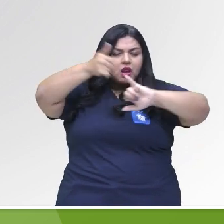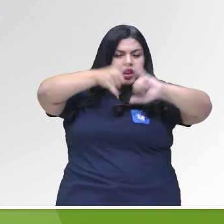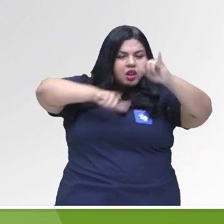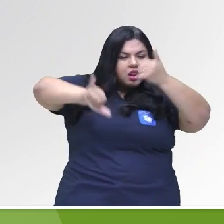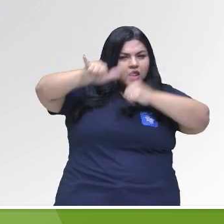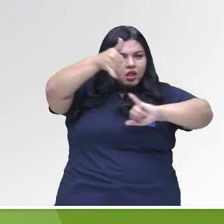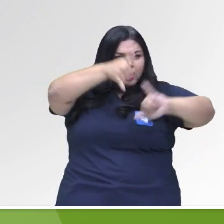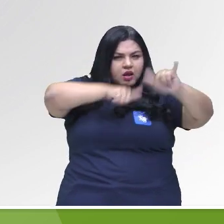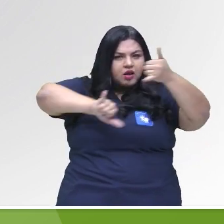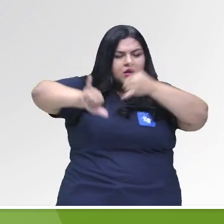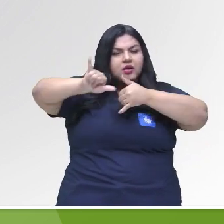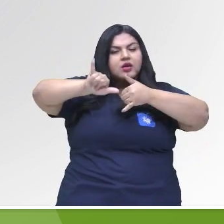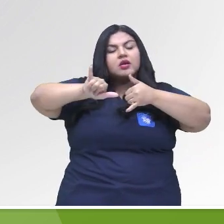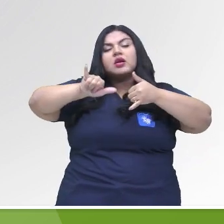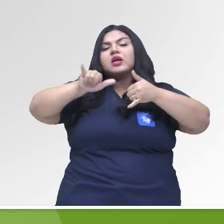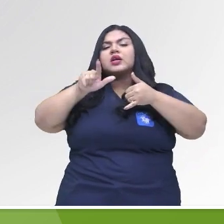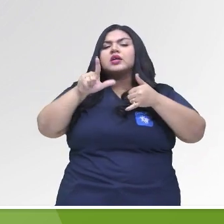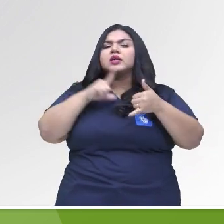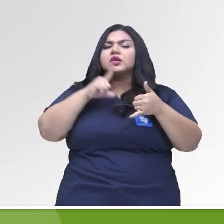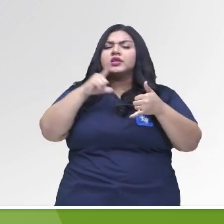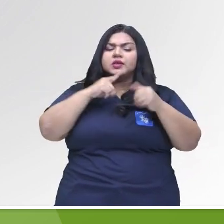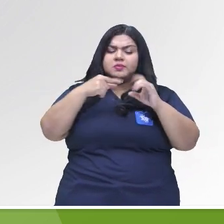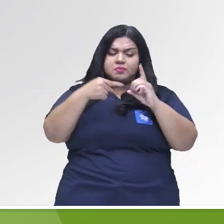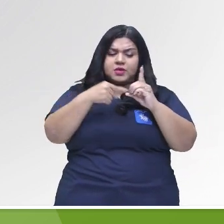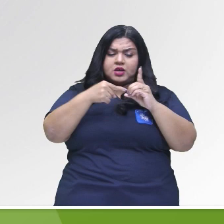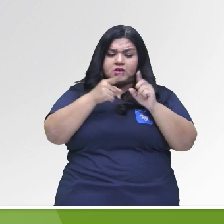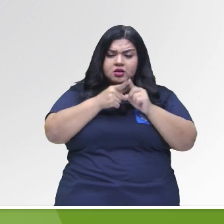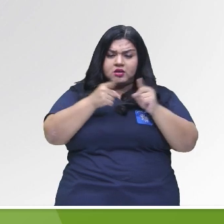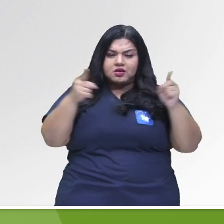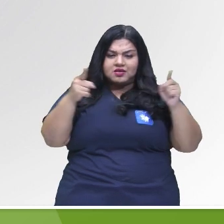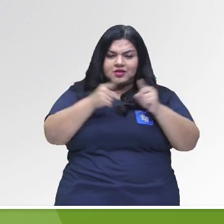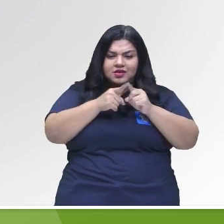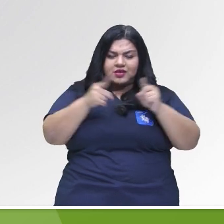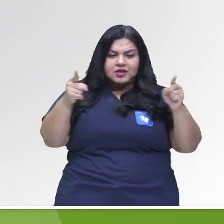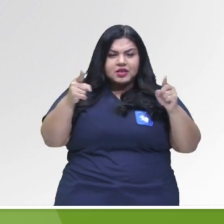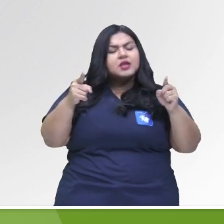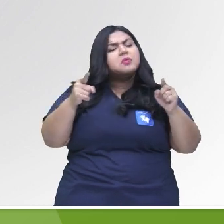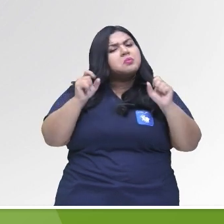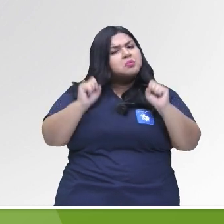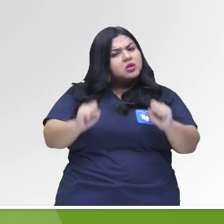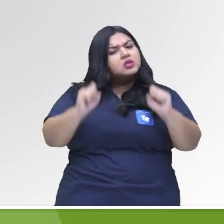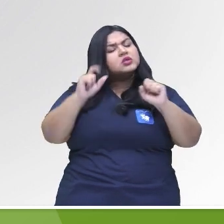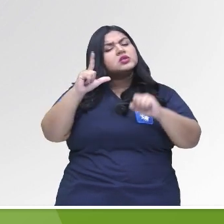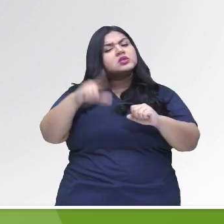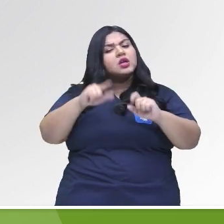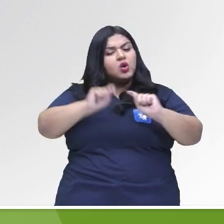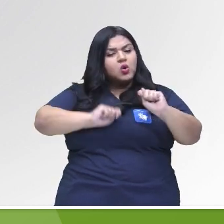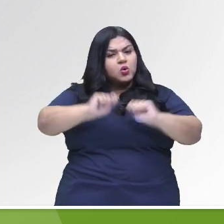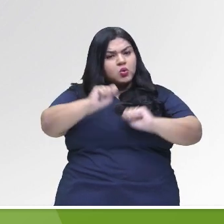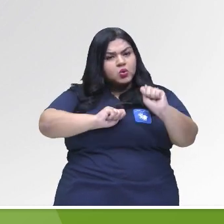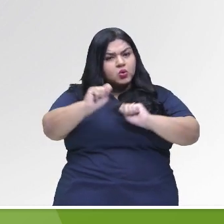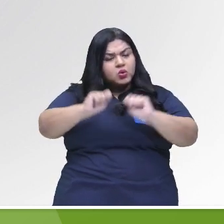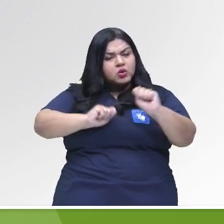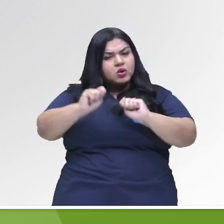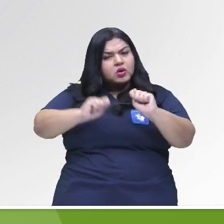tá? O tamanho das macromoléculas e sua composição podem ser controlados para obter